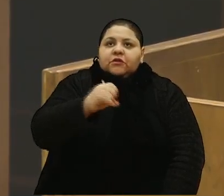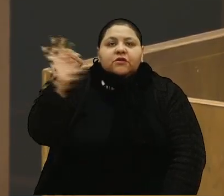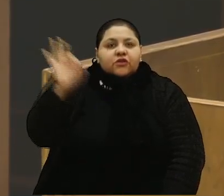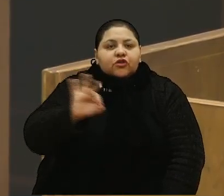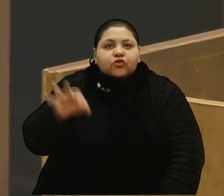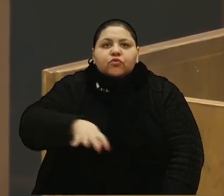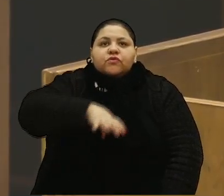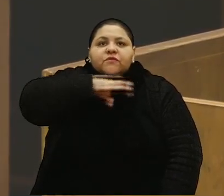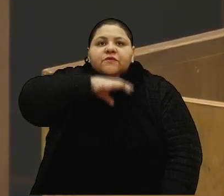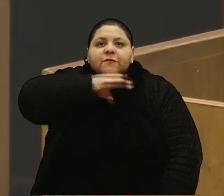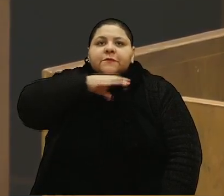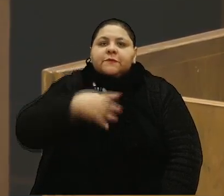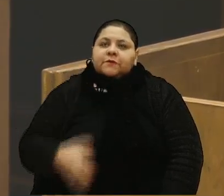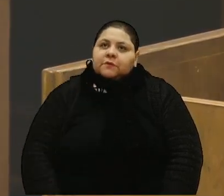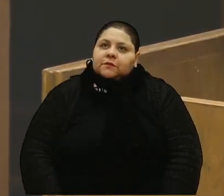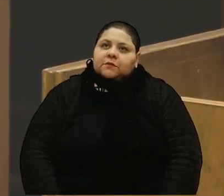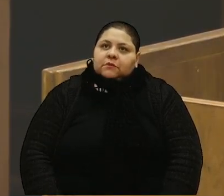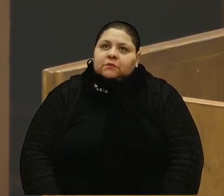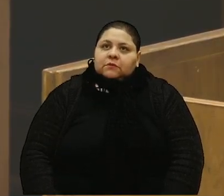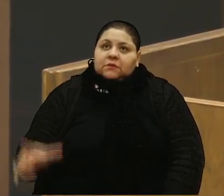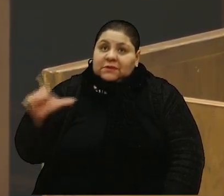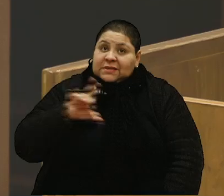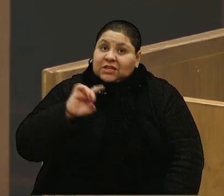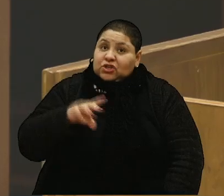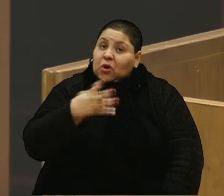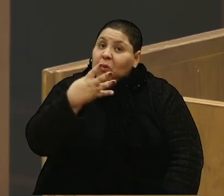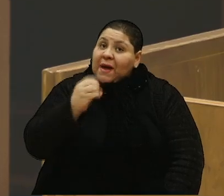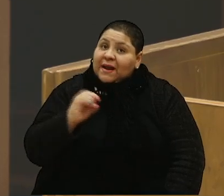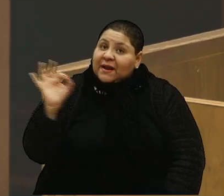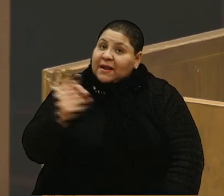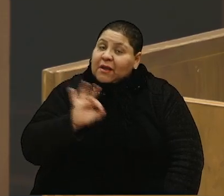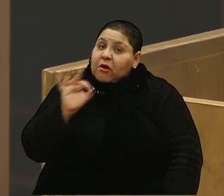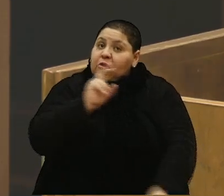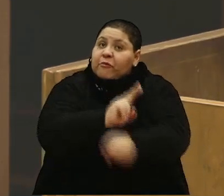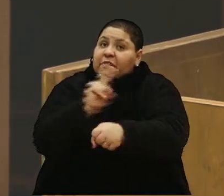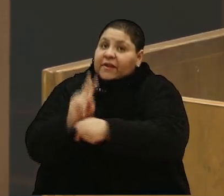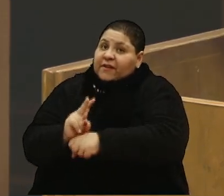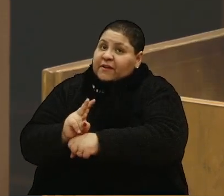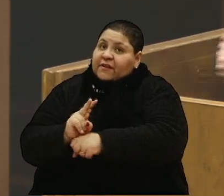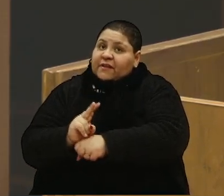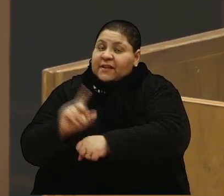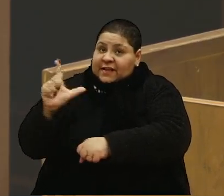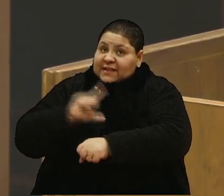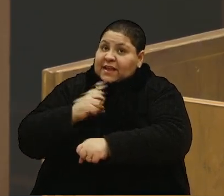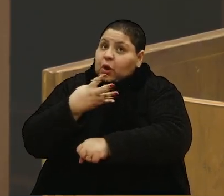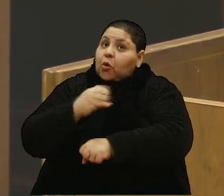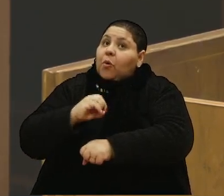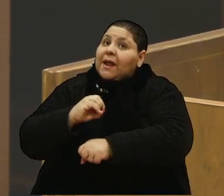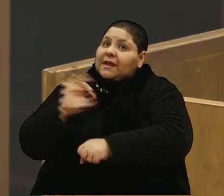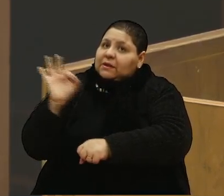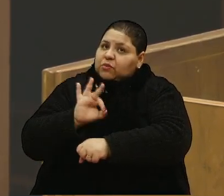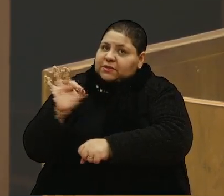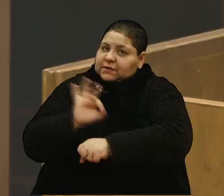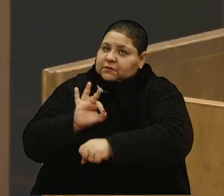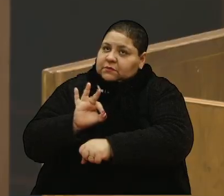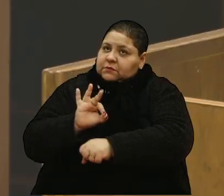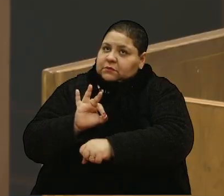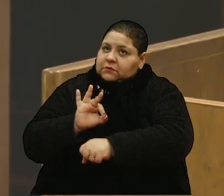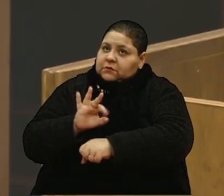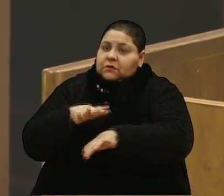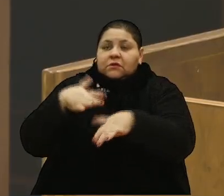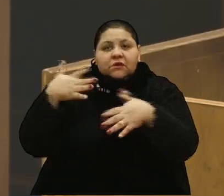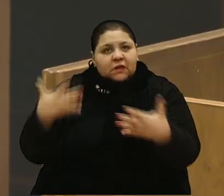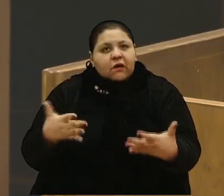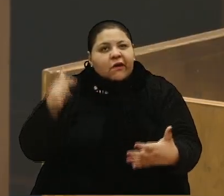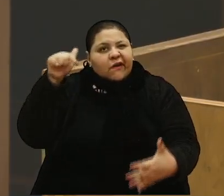seu território. E tem só 40% para proteger. Aqueles que têm 40%. Então eu